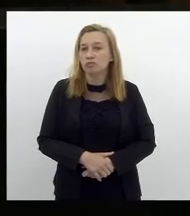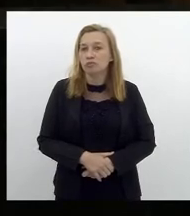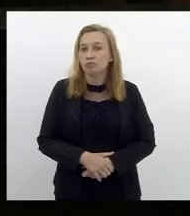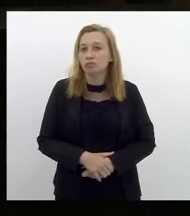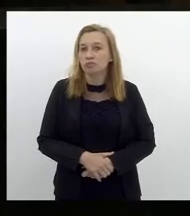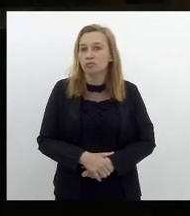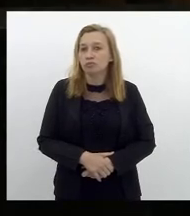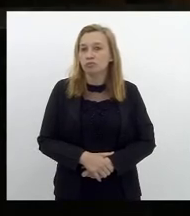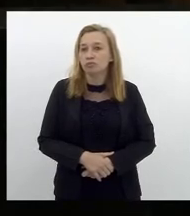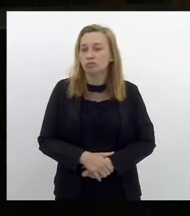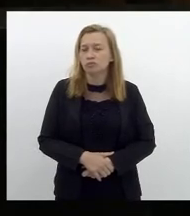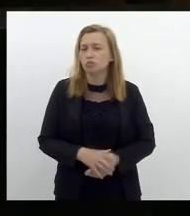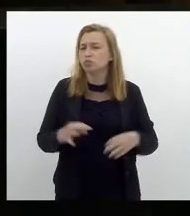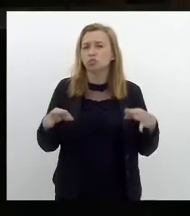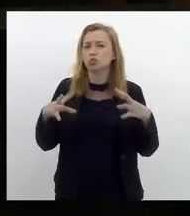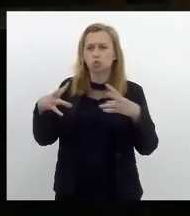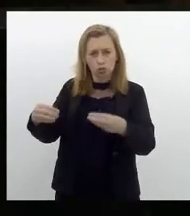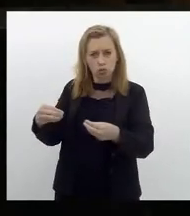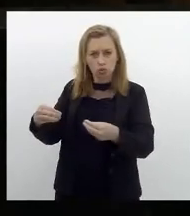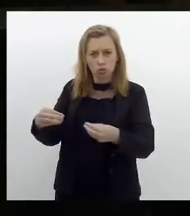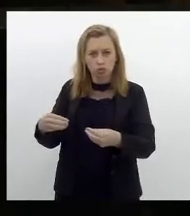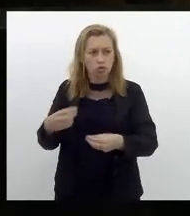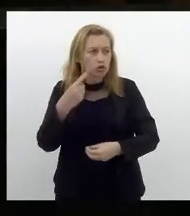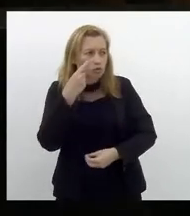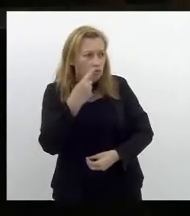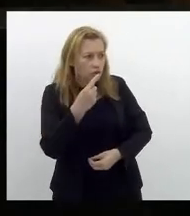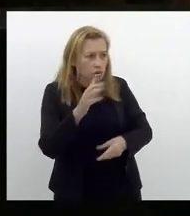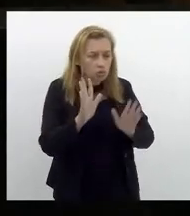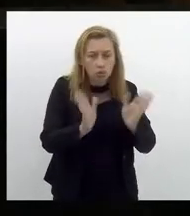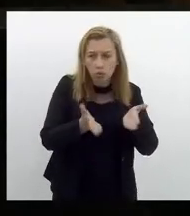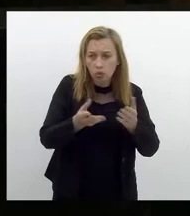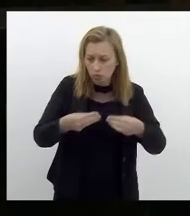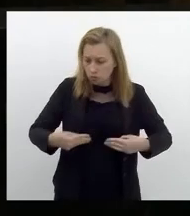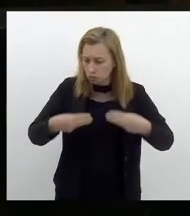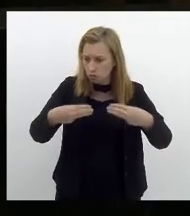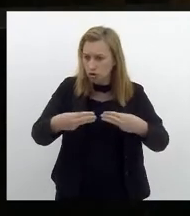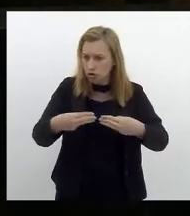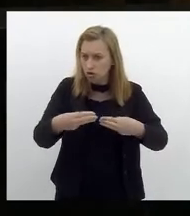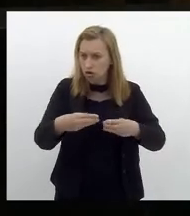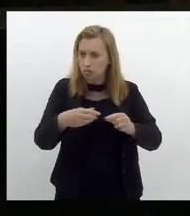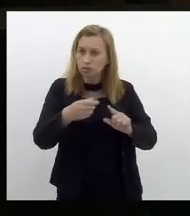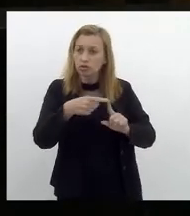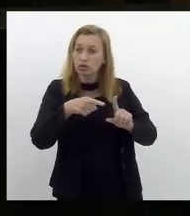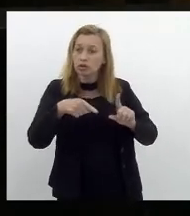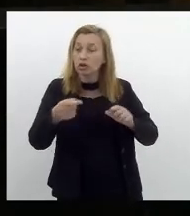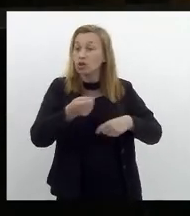Porque tudo isso que nós estamos fazendo vai para o Ministério da Economia.